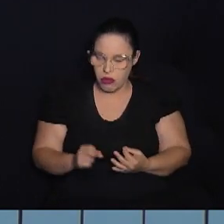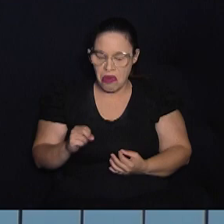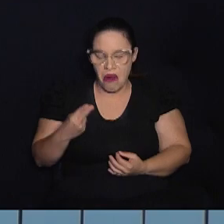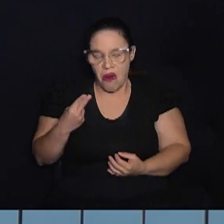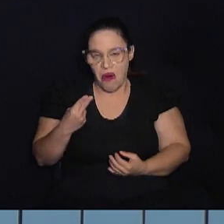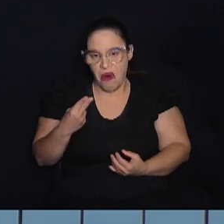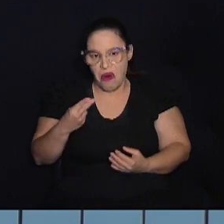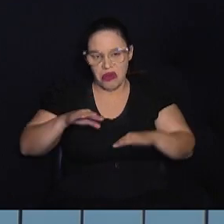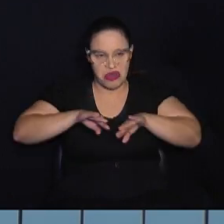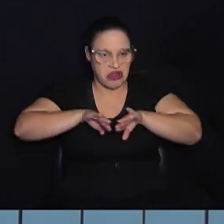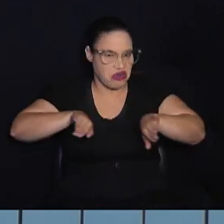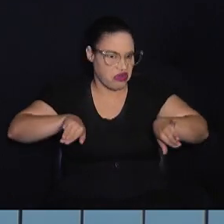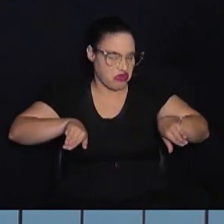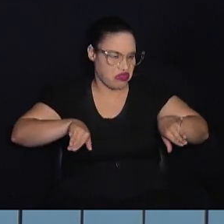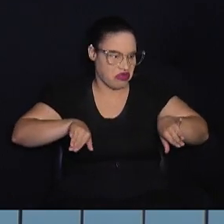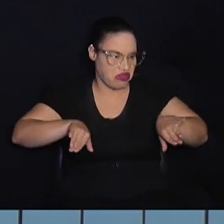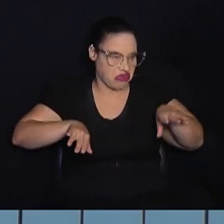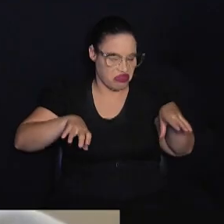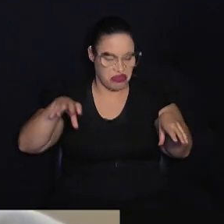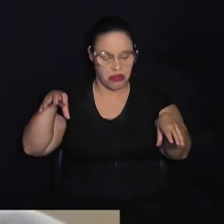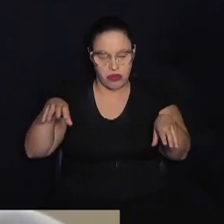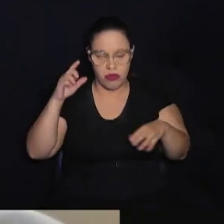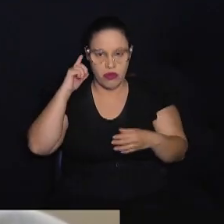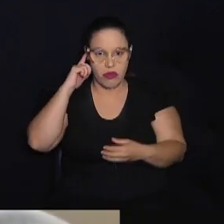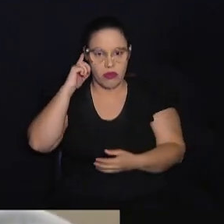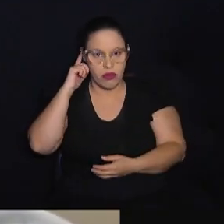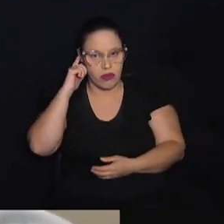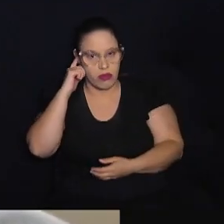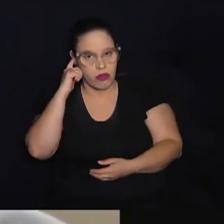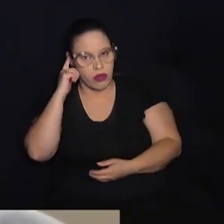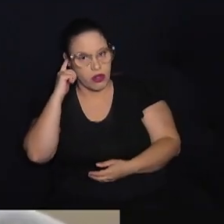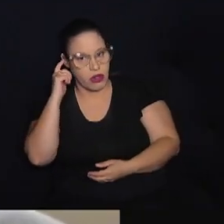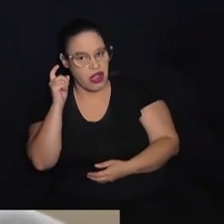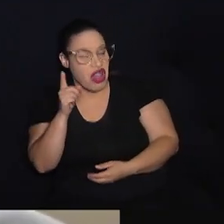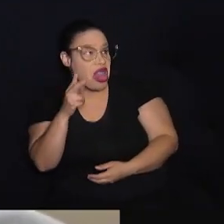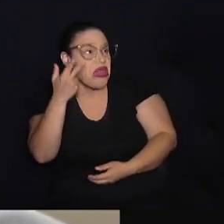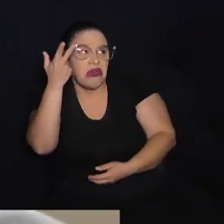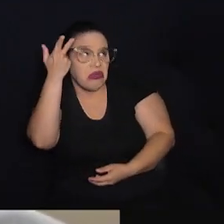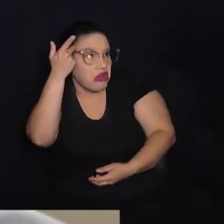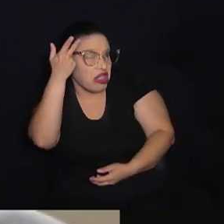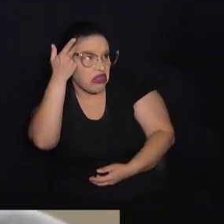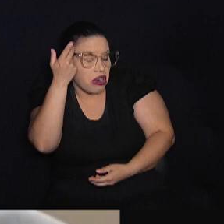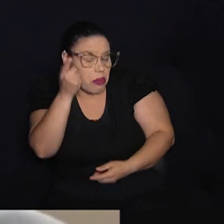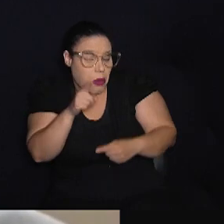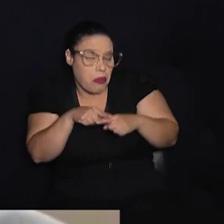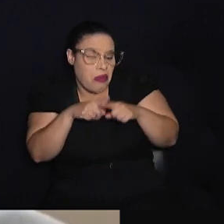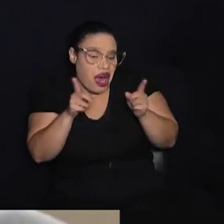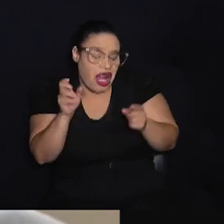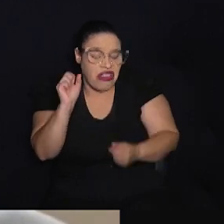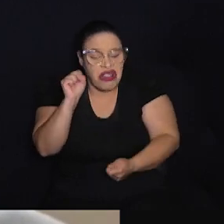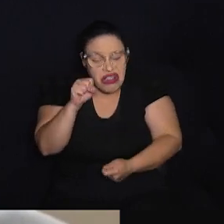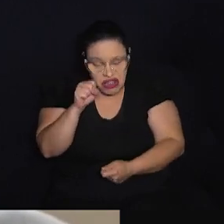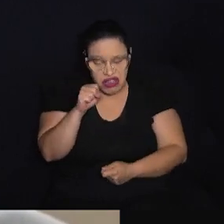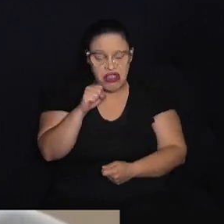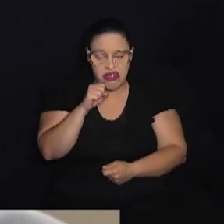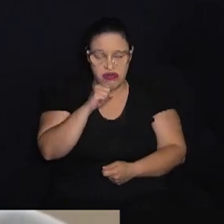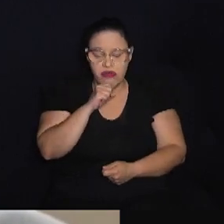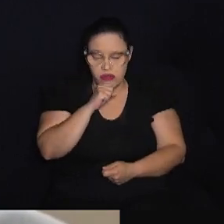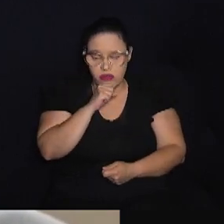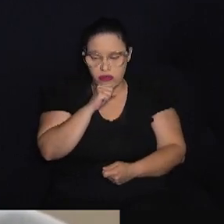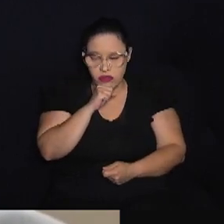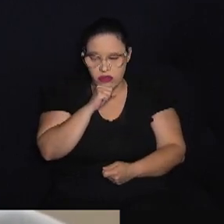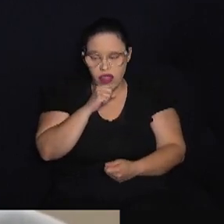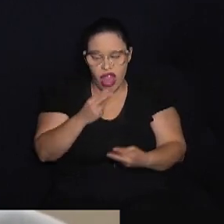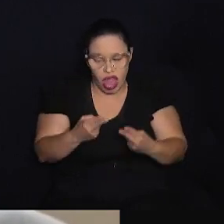são coisas distintas? Não é tão comum, Mas sim, quando você tem mais alguns